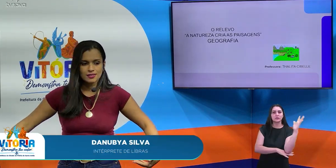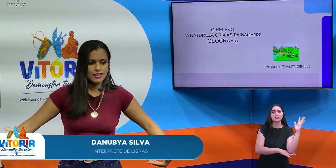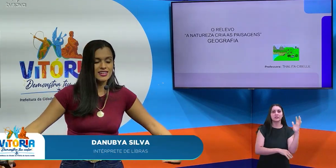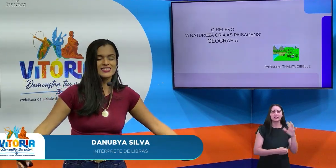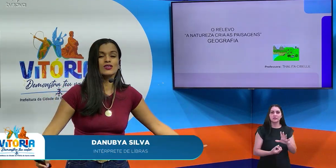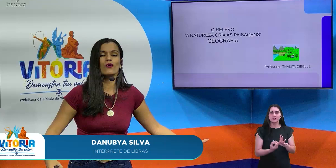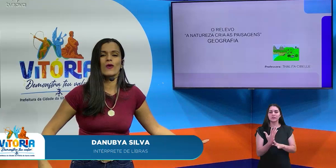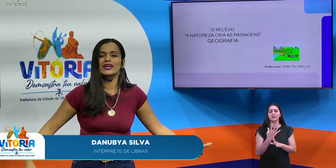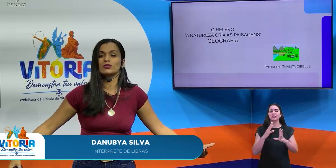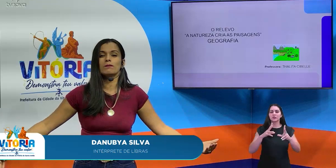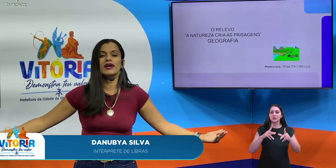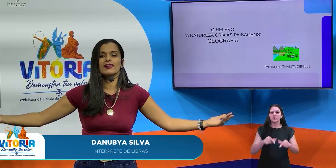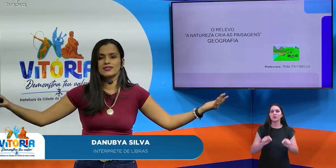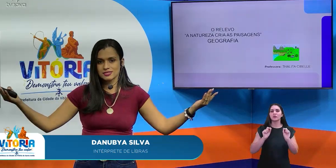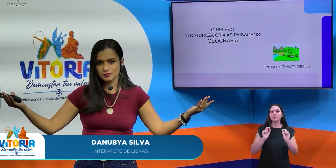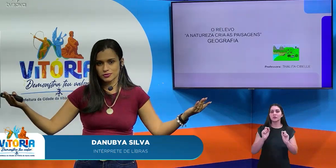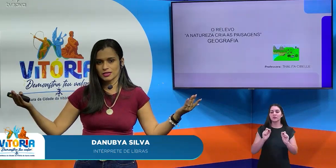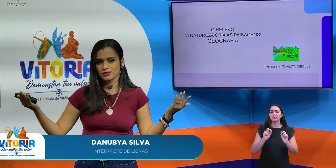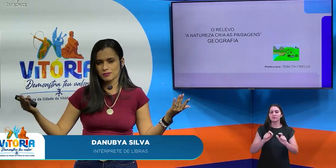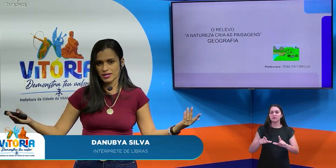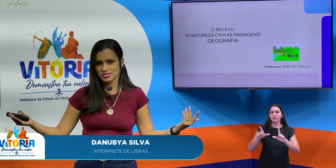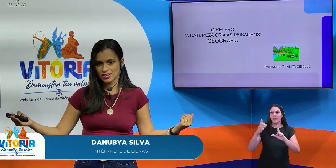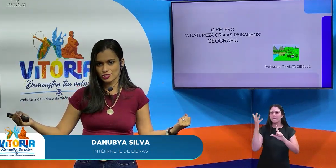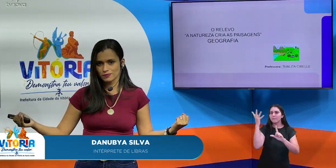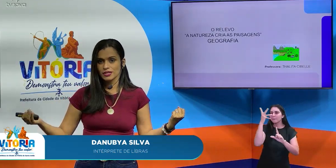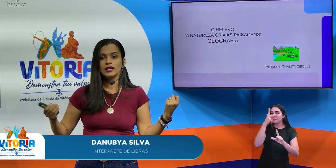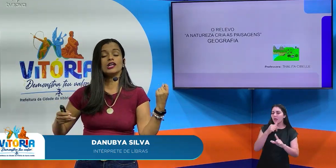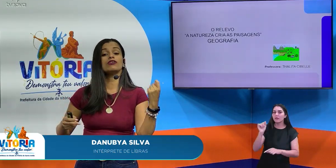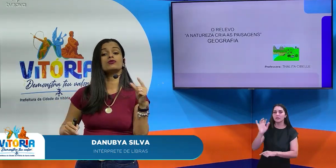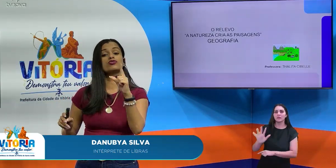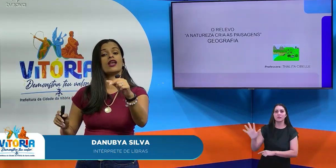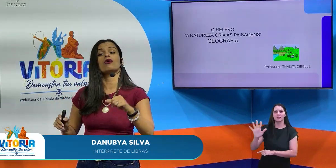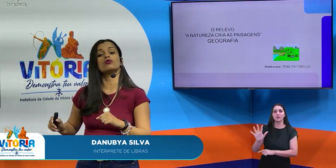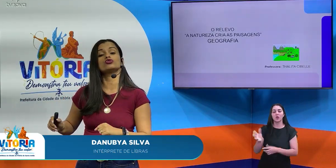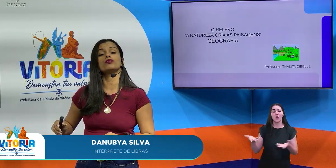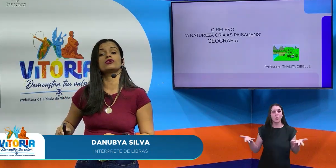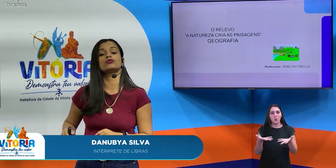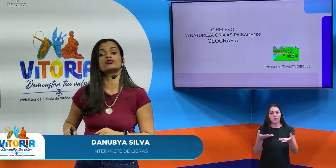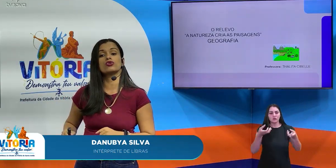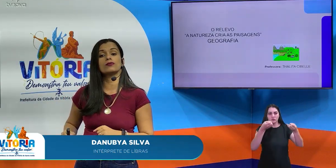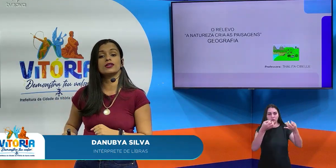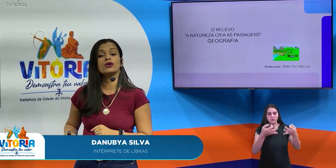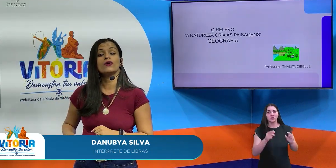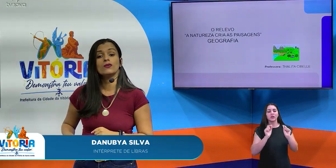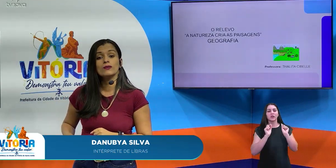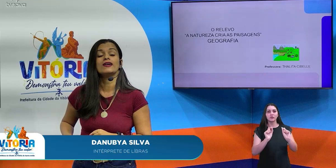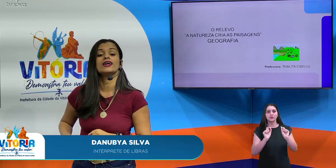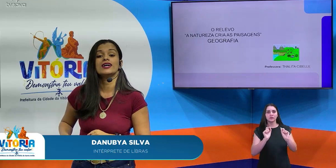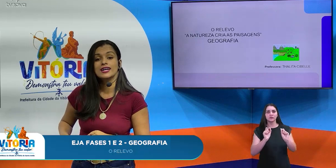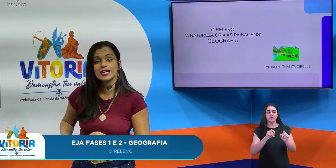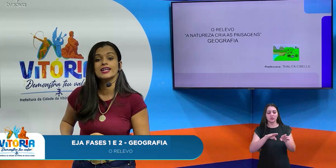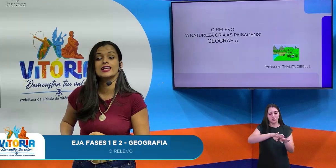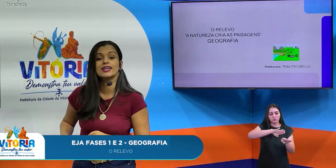esse quadro belíssimo da nossa paisagem. E vamos falar hoje um pouquinho sobre